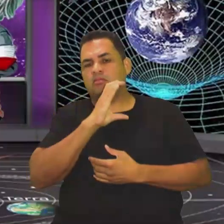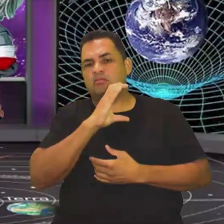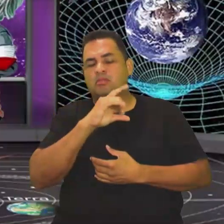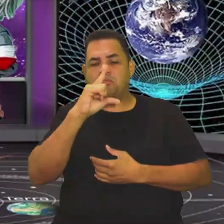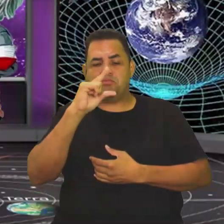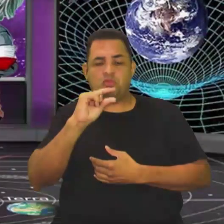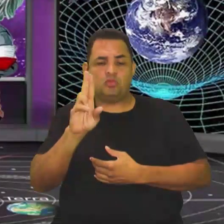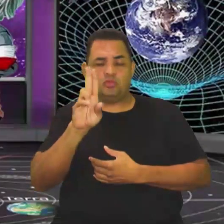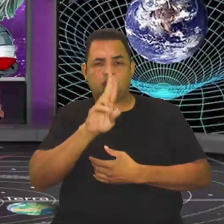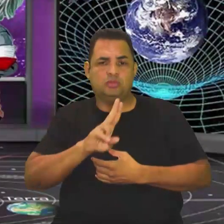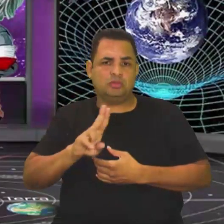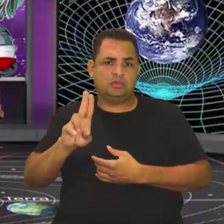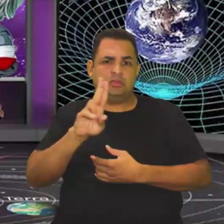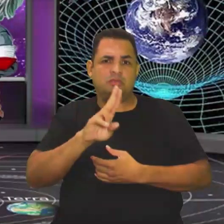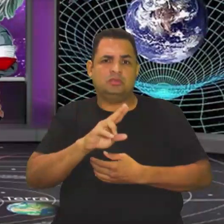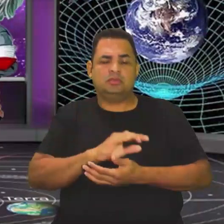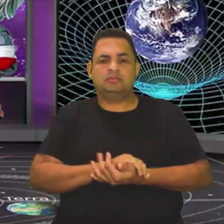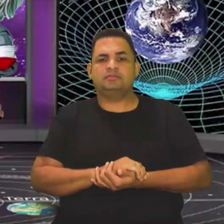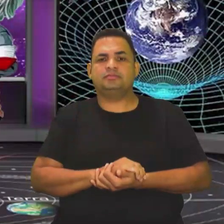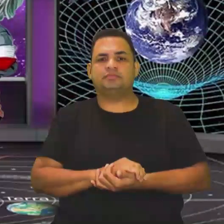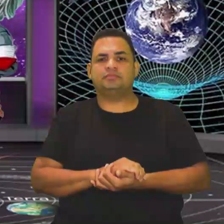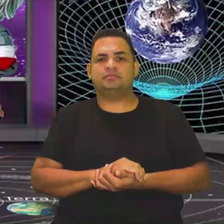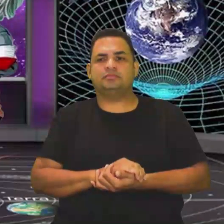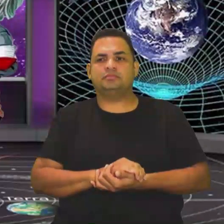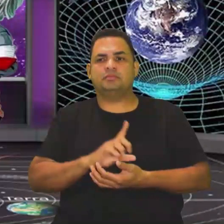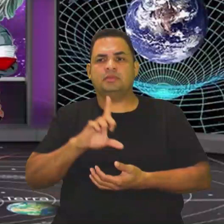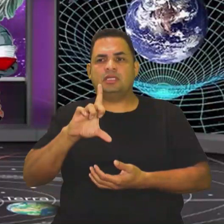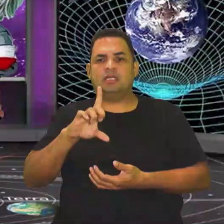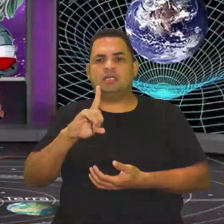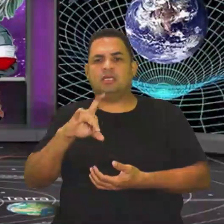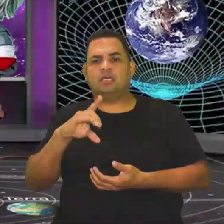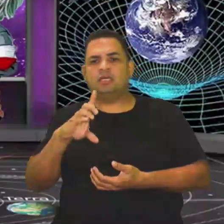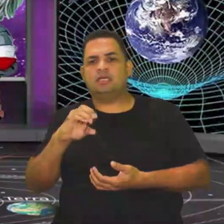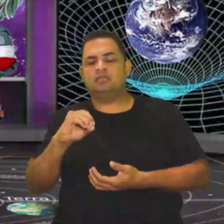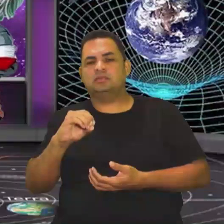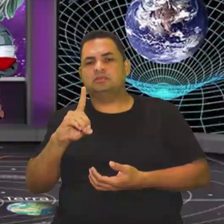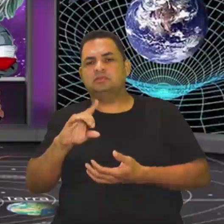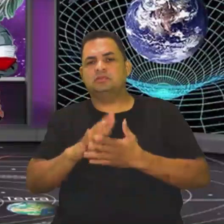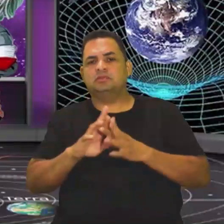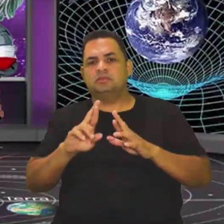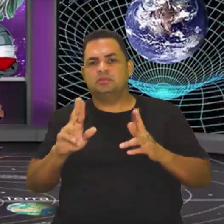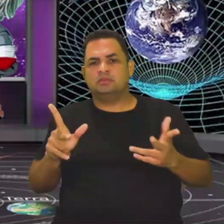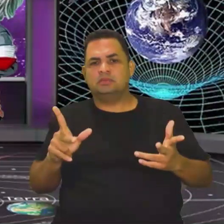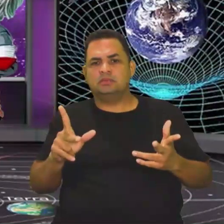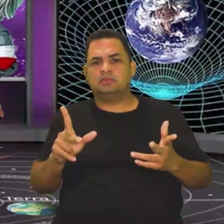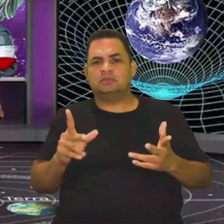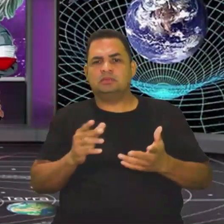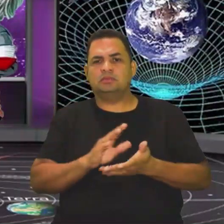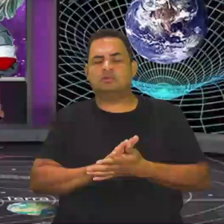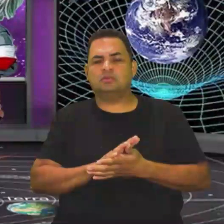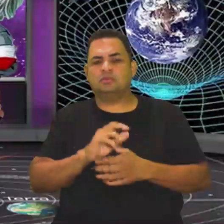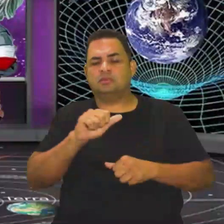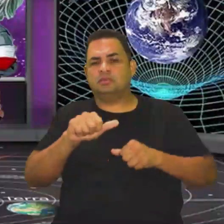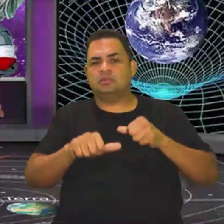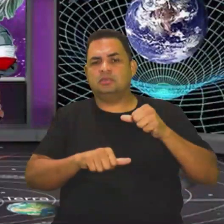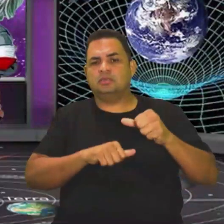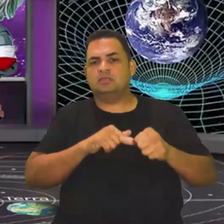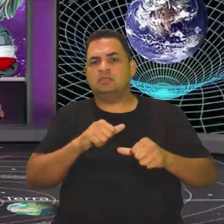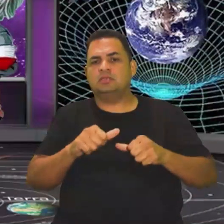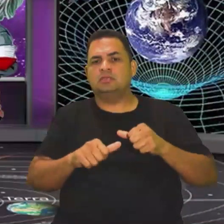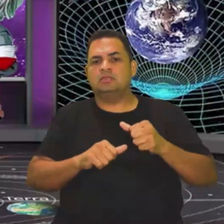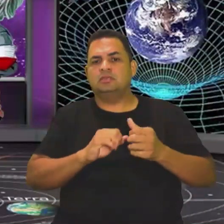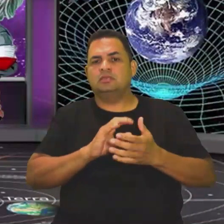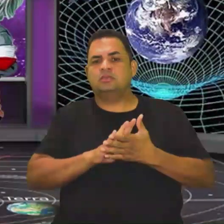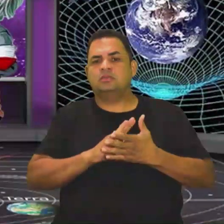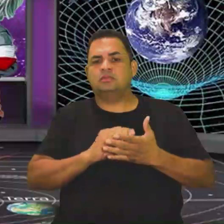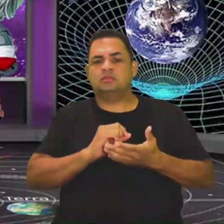utilizada para energia luminosa. O LED já é diferente, tá bom? Ele vai transformar a energia elétrica